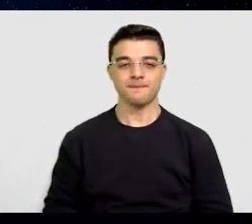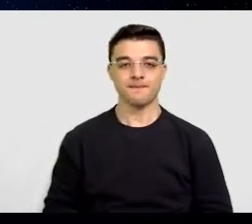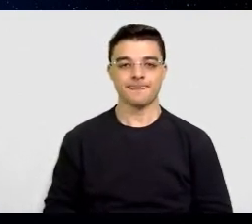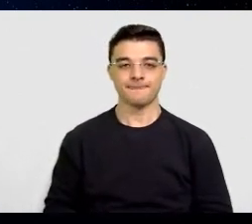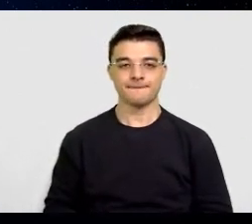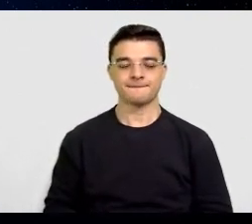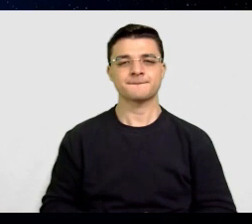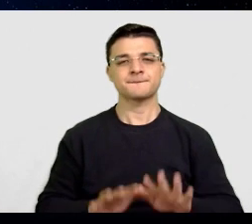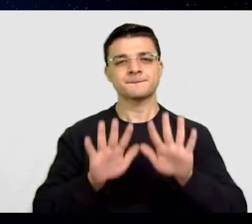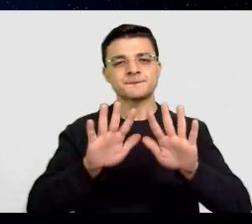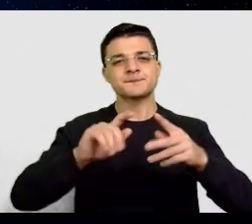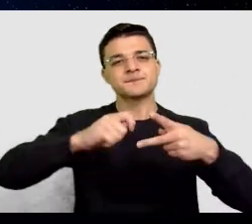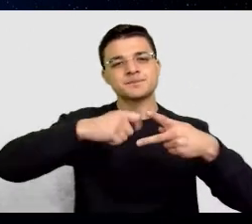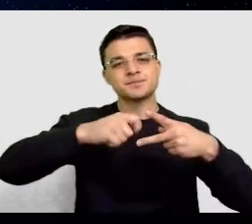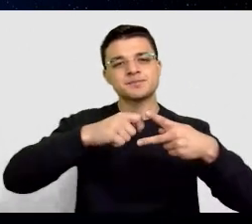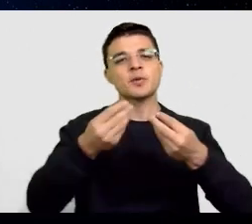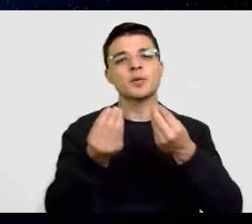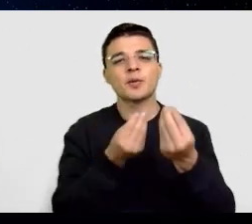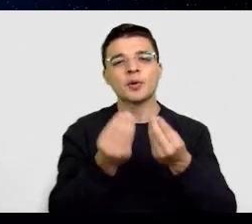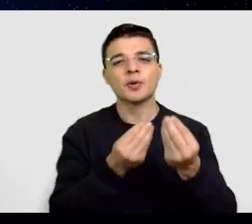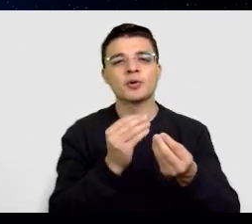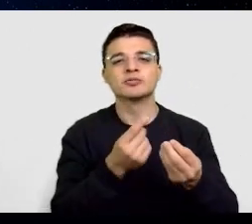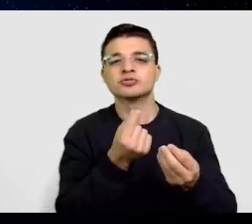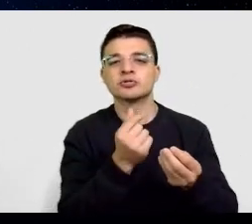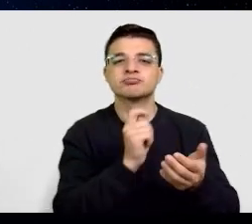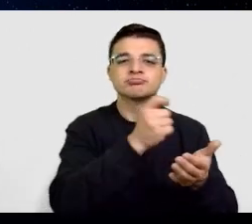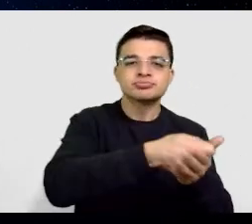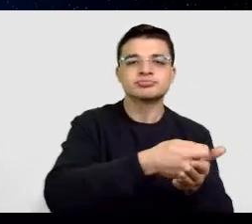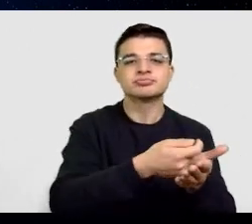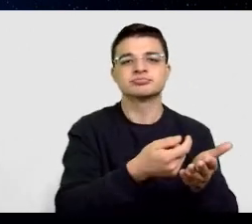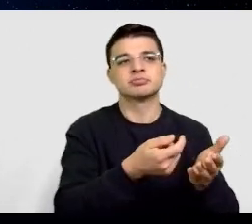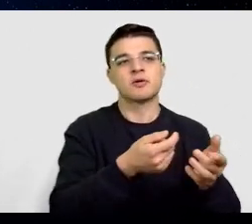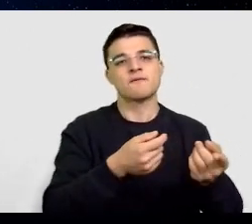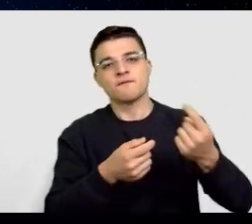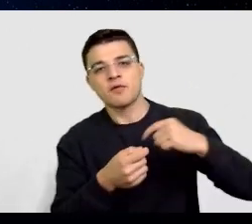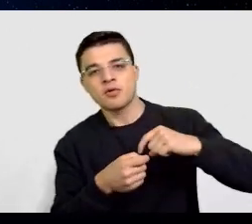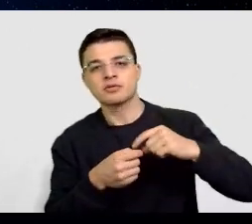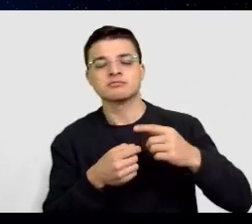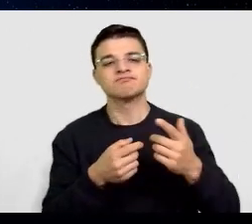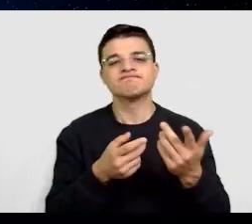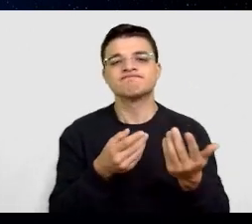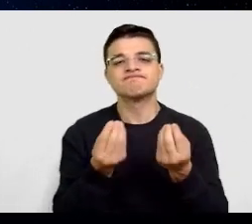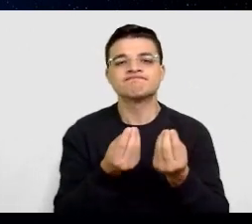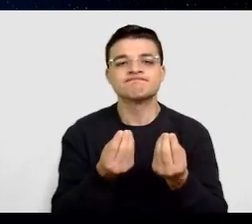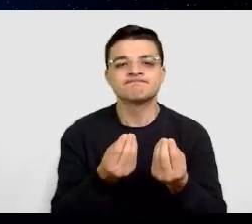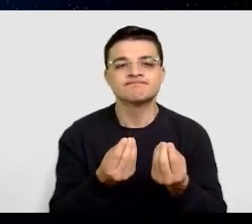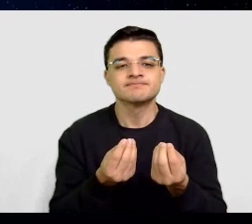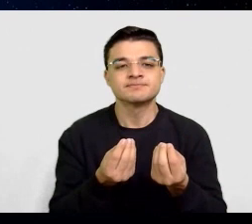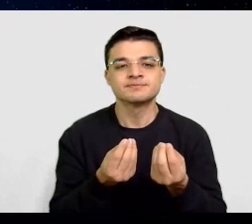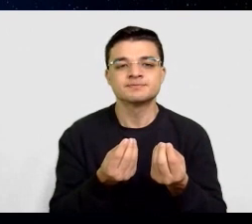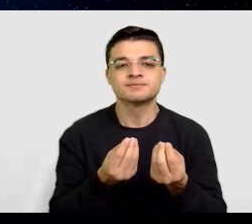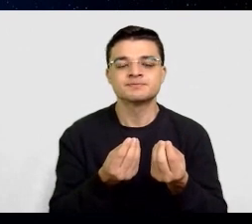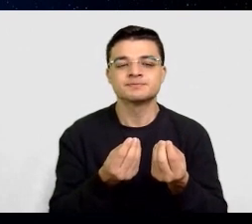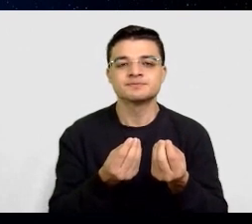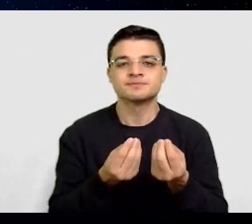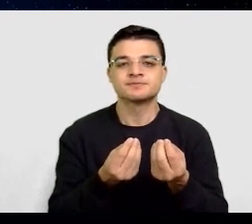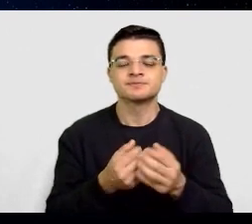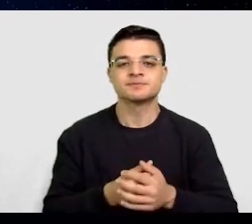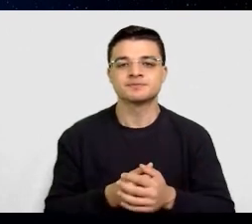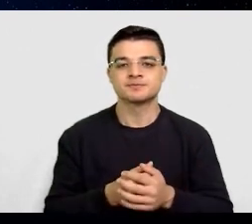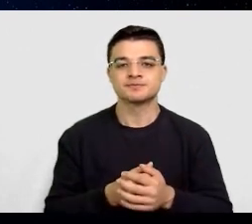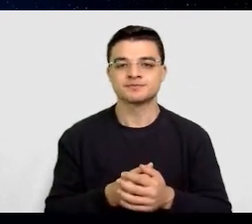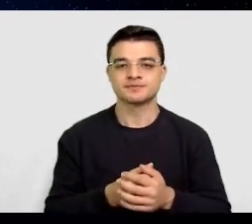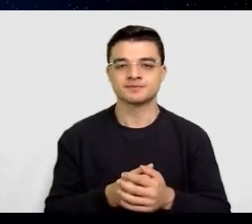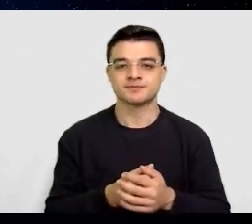iniciar transações de Pix mais complexas do que a chave que eu teria que informar, né, como padrão